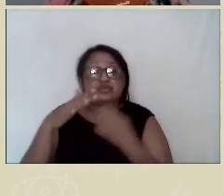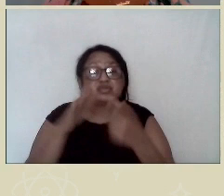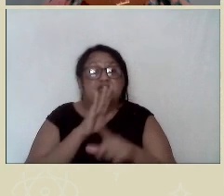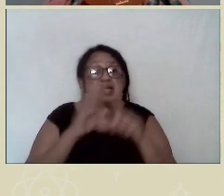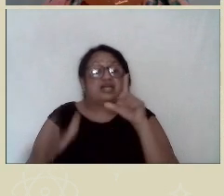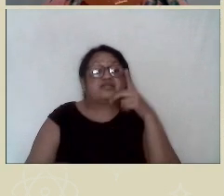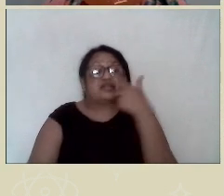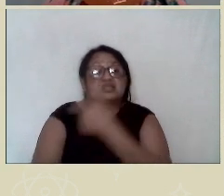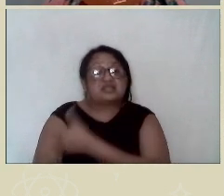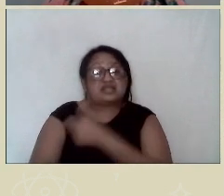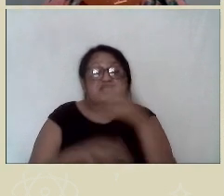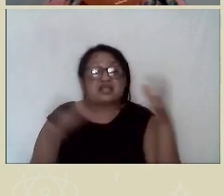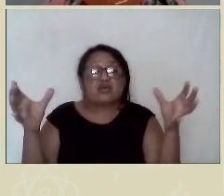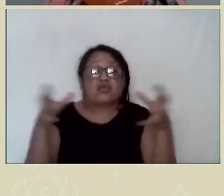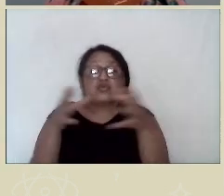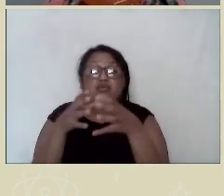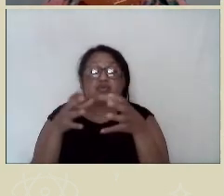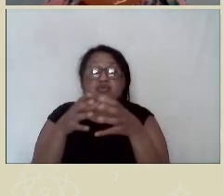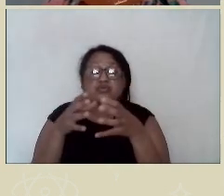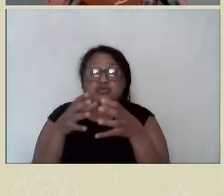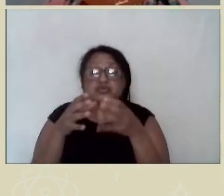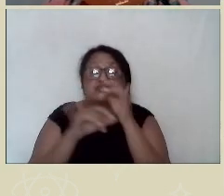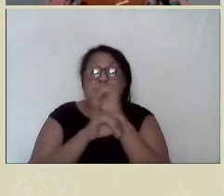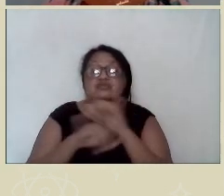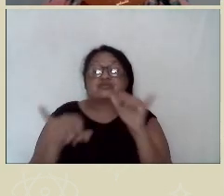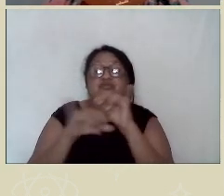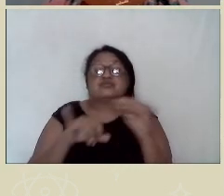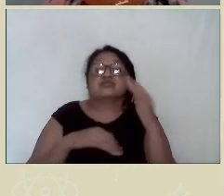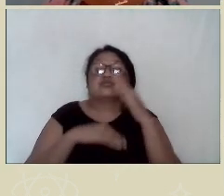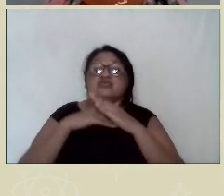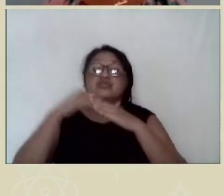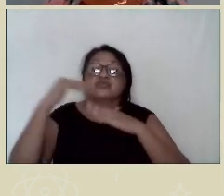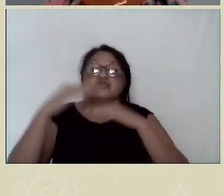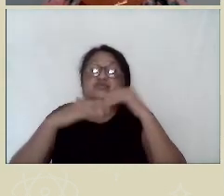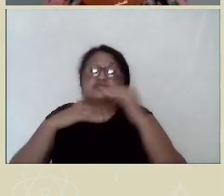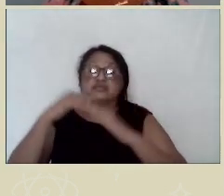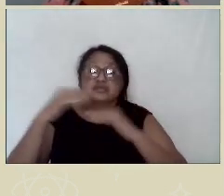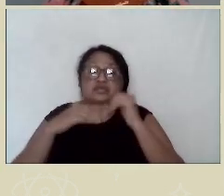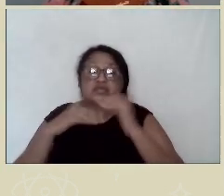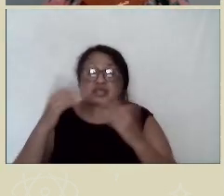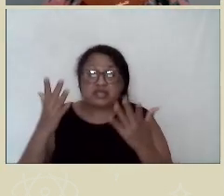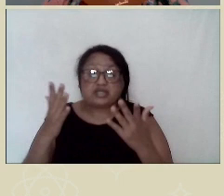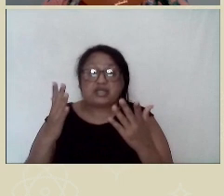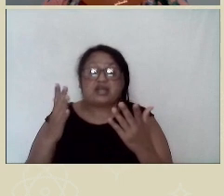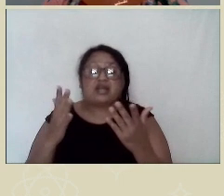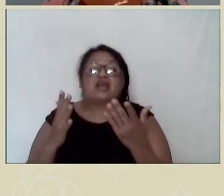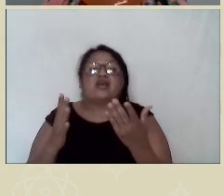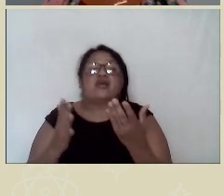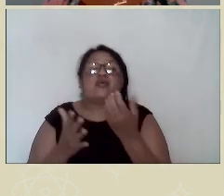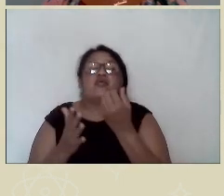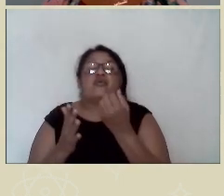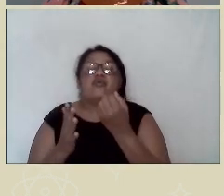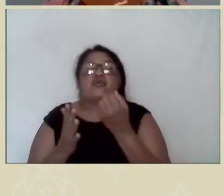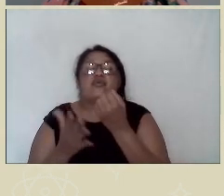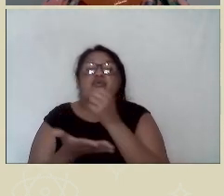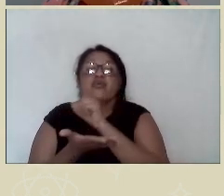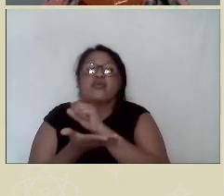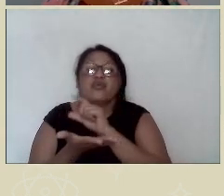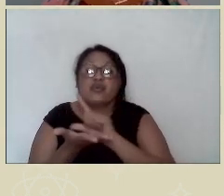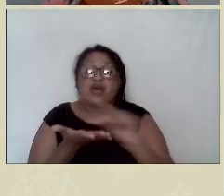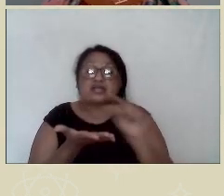coerente de propagandistas profissionais escreveu Ahmed num artigo publicado em Natural Medicine a princípios do ano